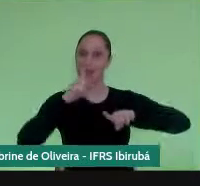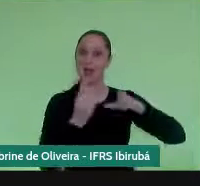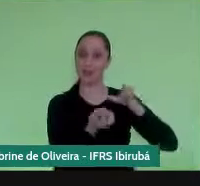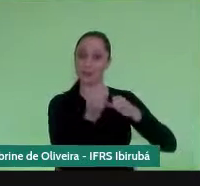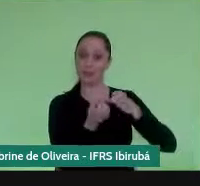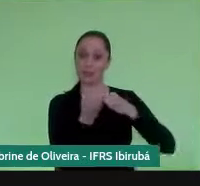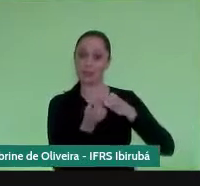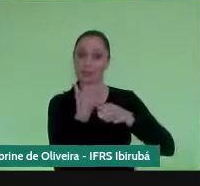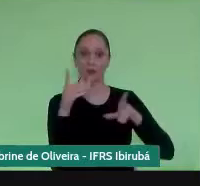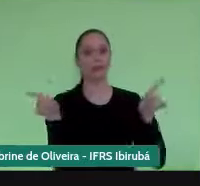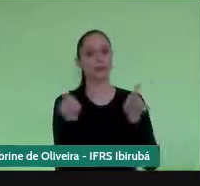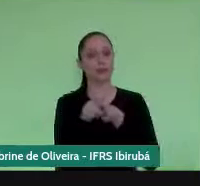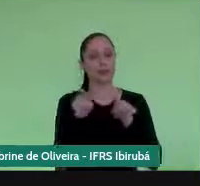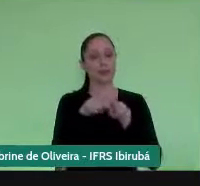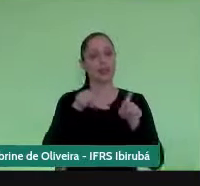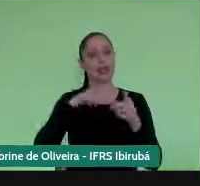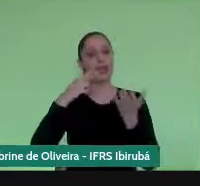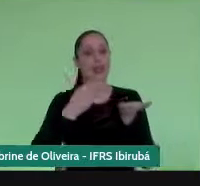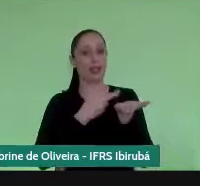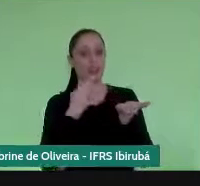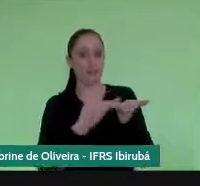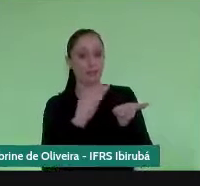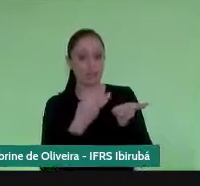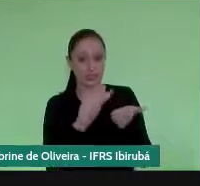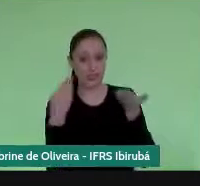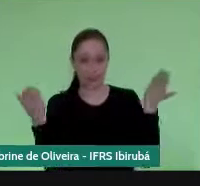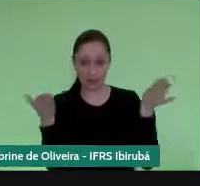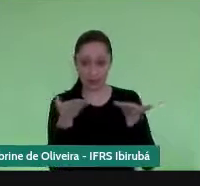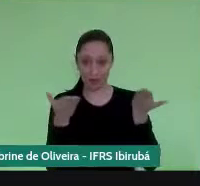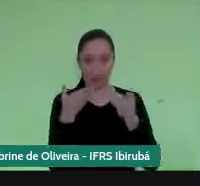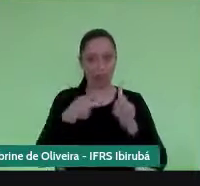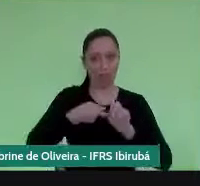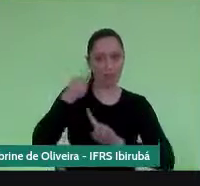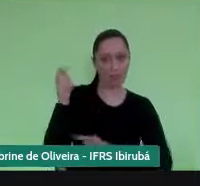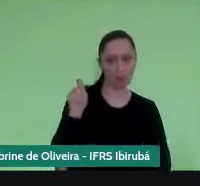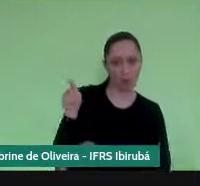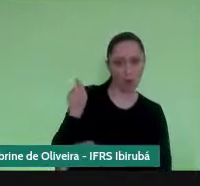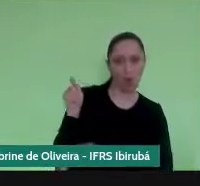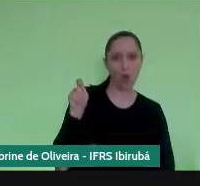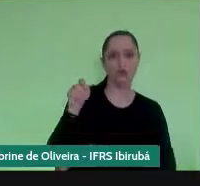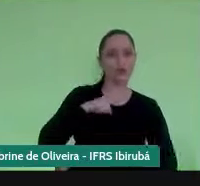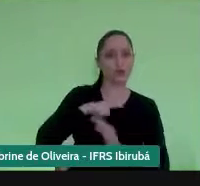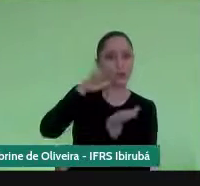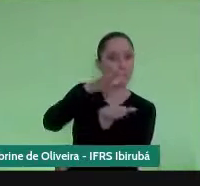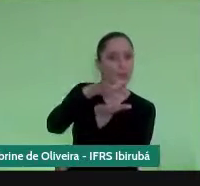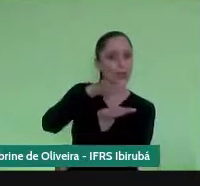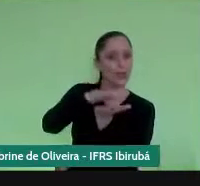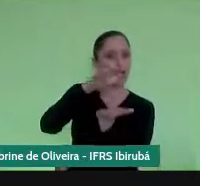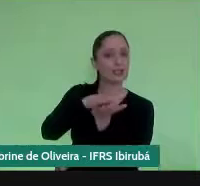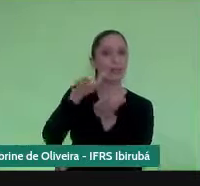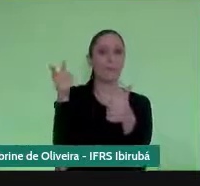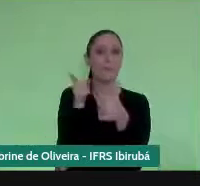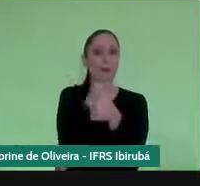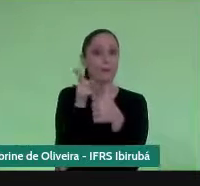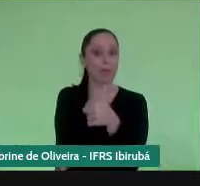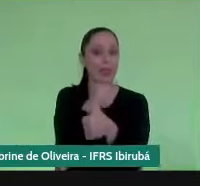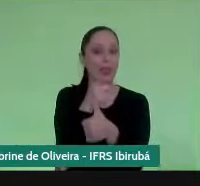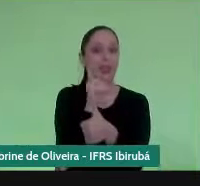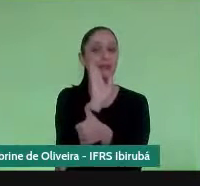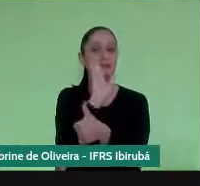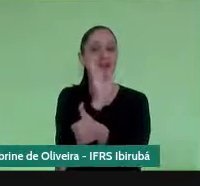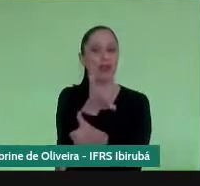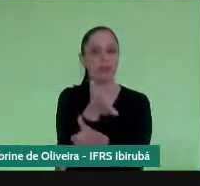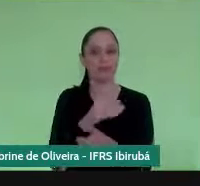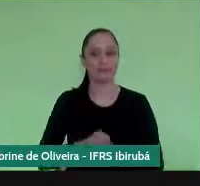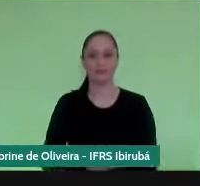também a revista, que agora, no mês de agosto, deve já estar com a sua primeira edição. E aí, ao publicar a edição, a